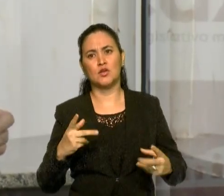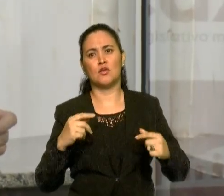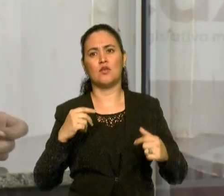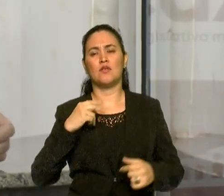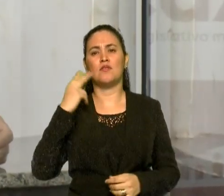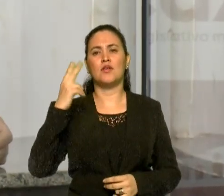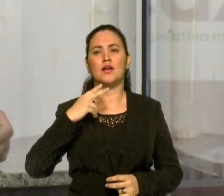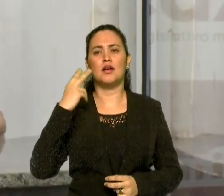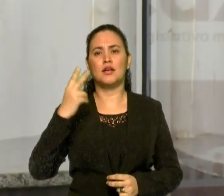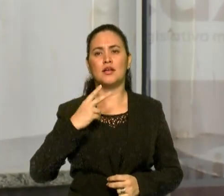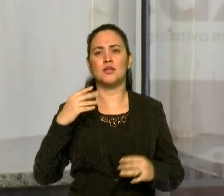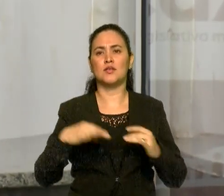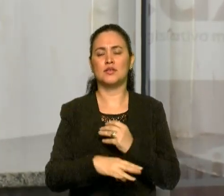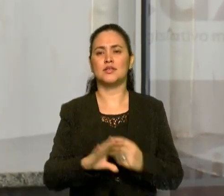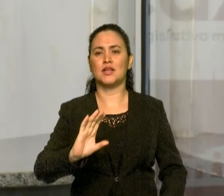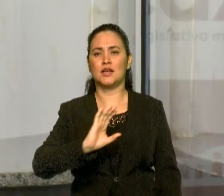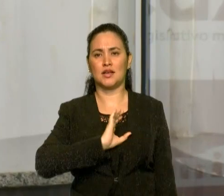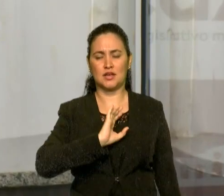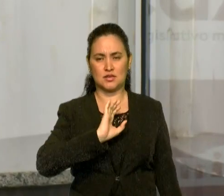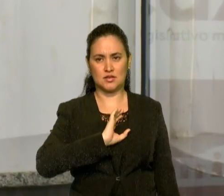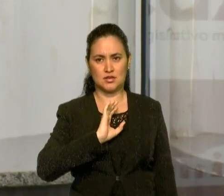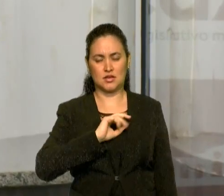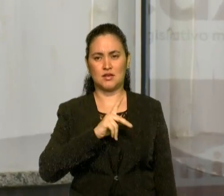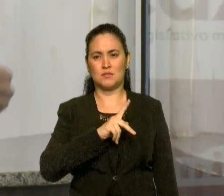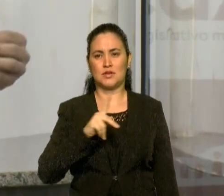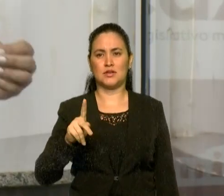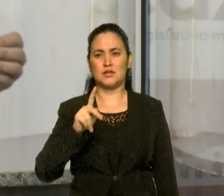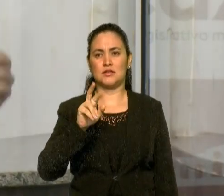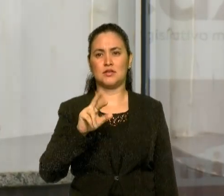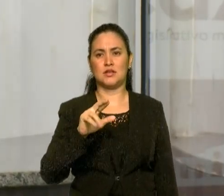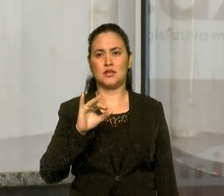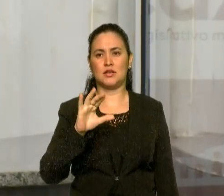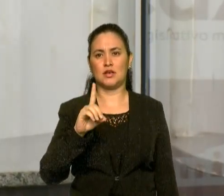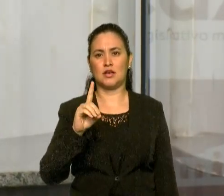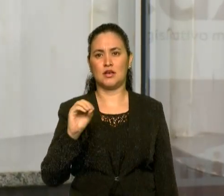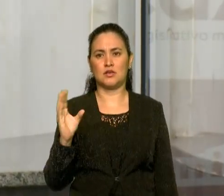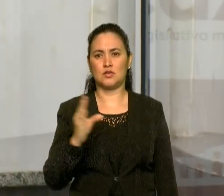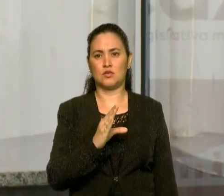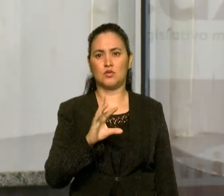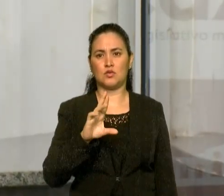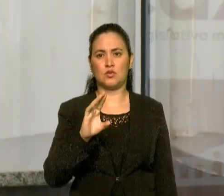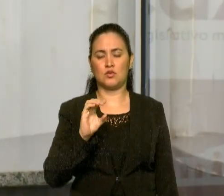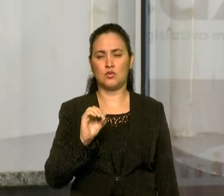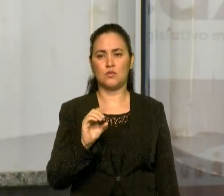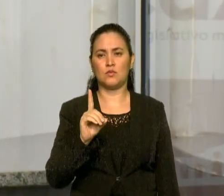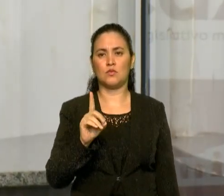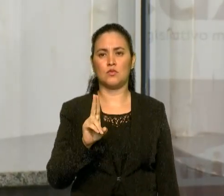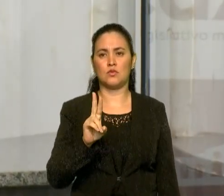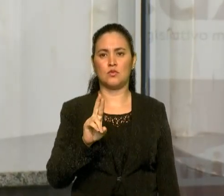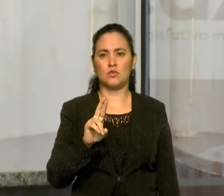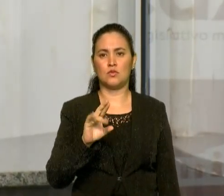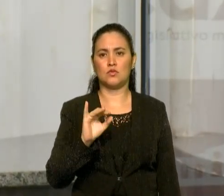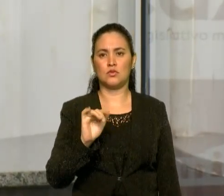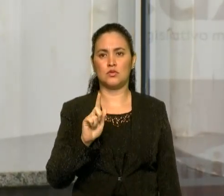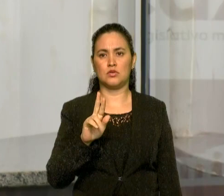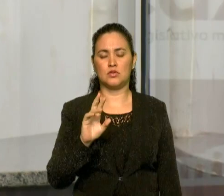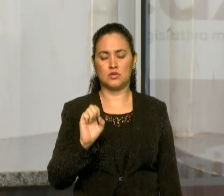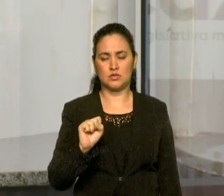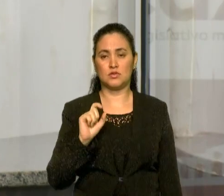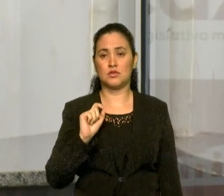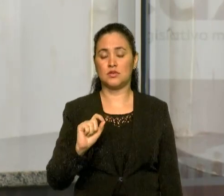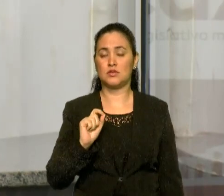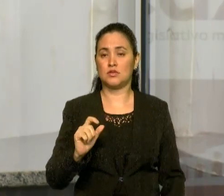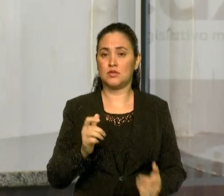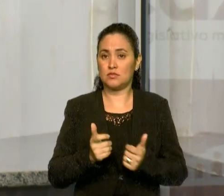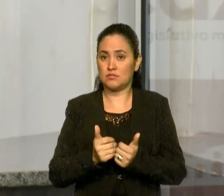nosso presidente, Ricardo Rodrigues, que abriu as portas deste poder para receber o